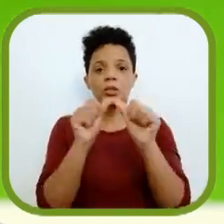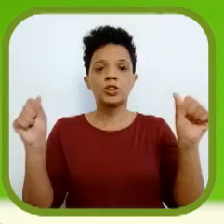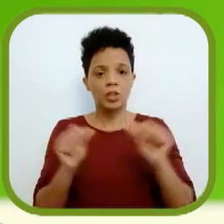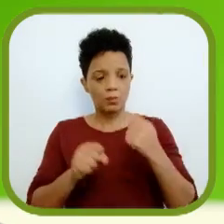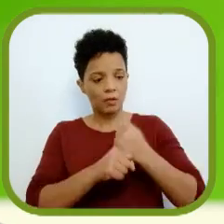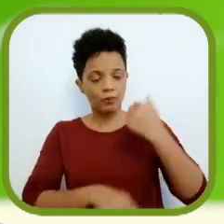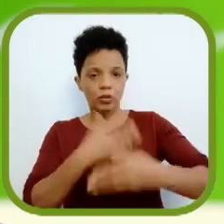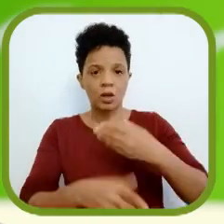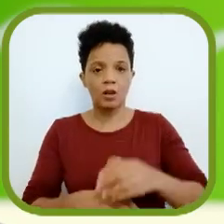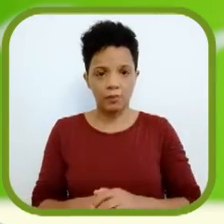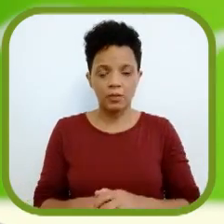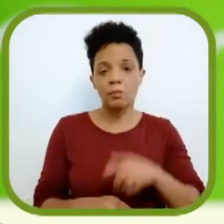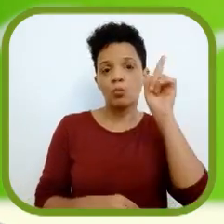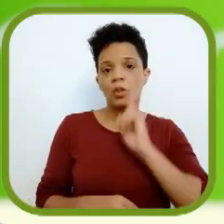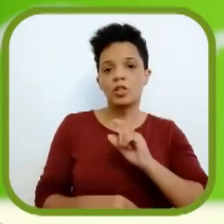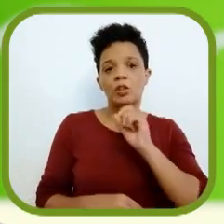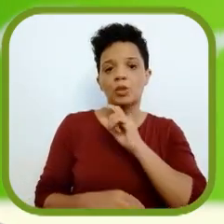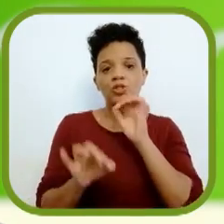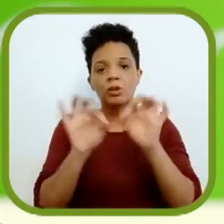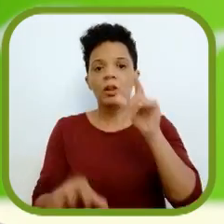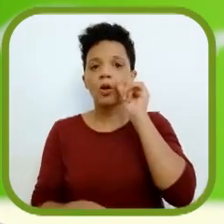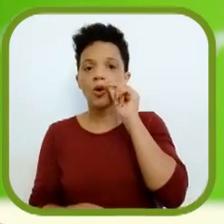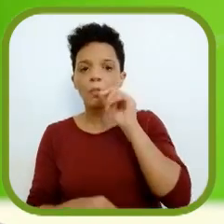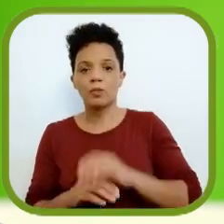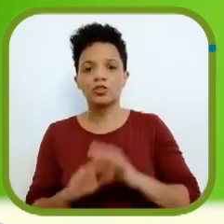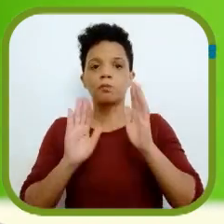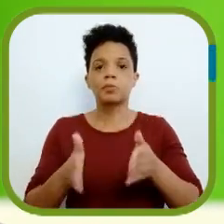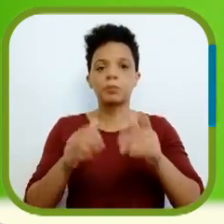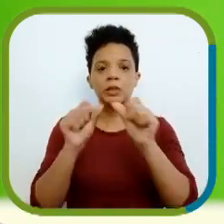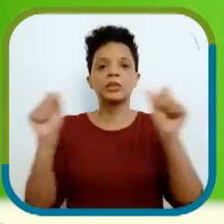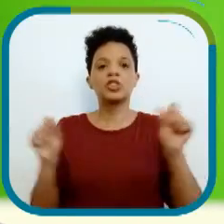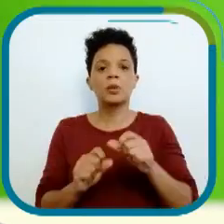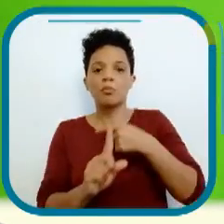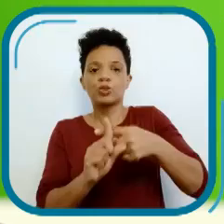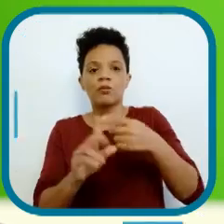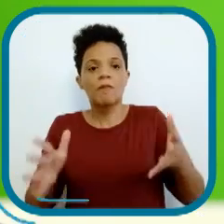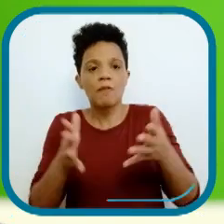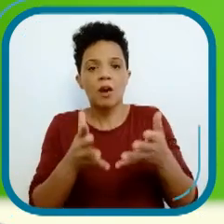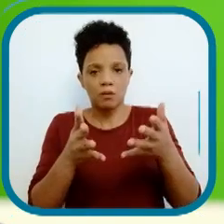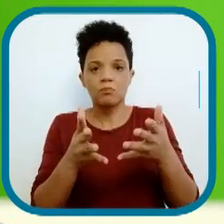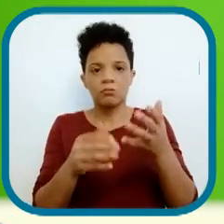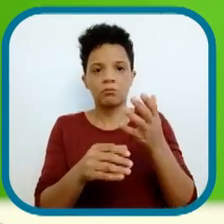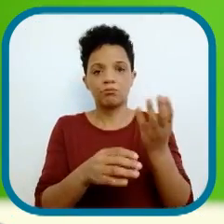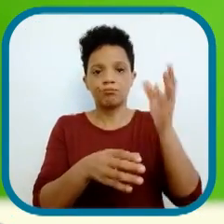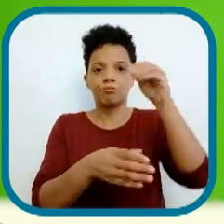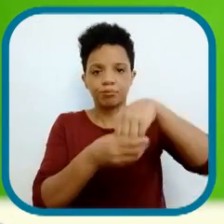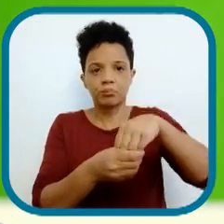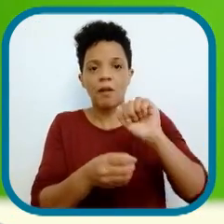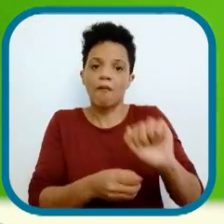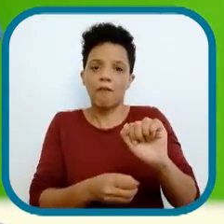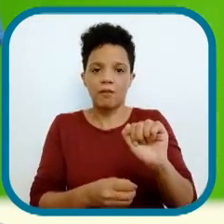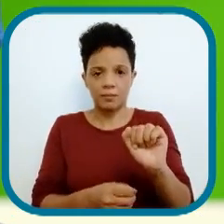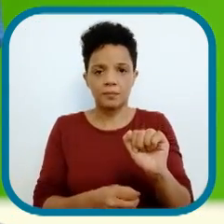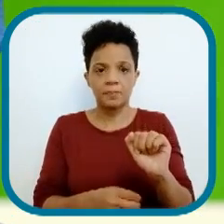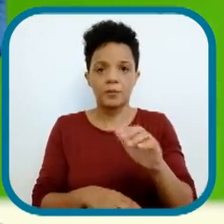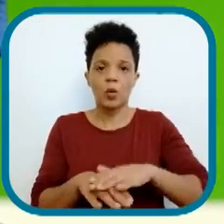sistema funcionava e que as mulheres tinham as mesmas oportunidades que os homens e não precisavam de um mecanismo positivo para as colocar no lugar que